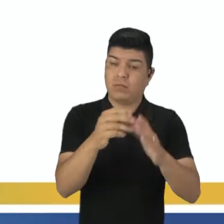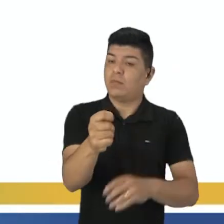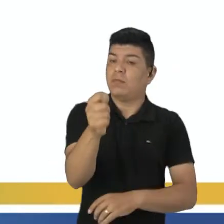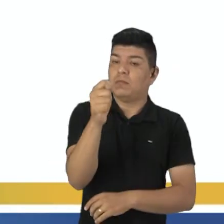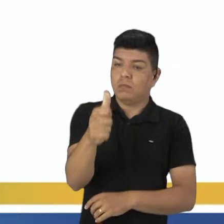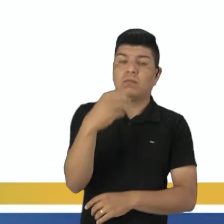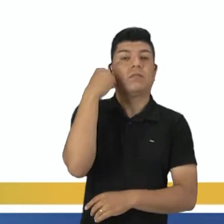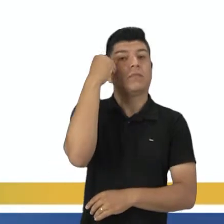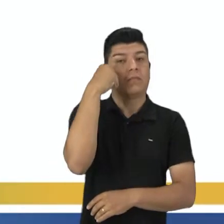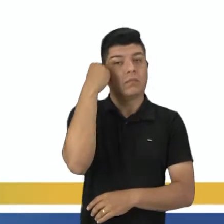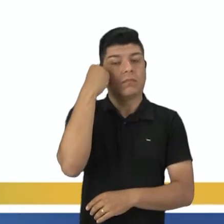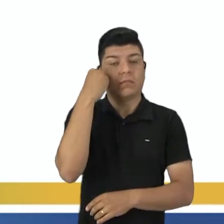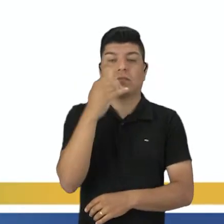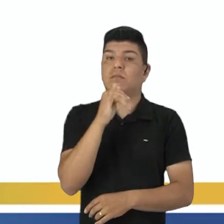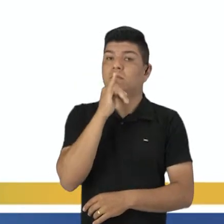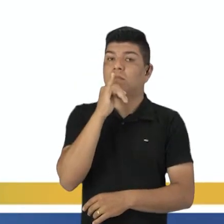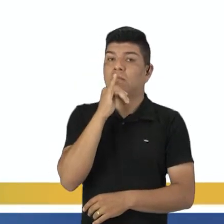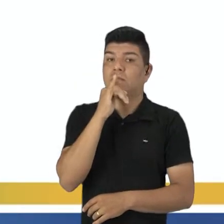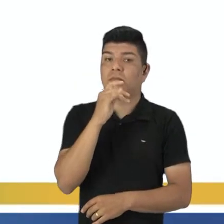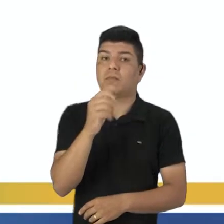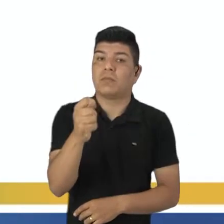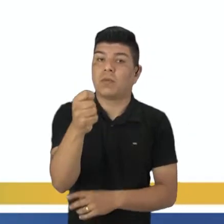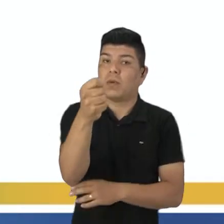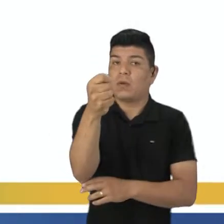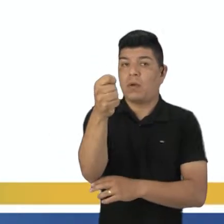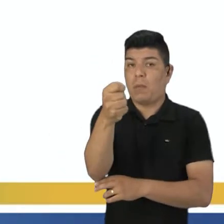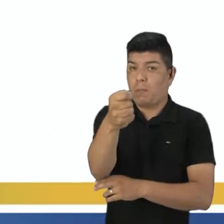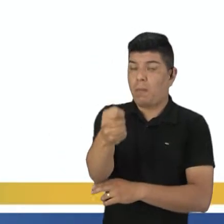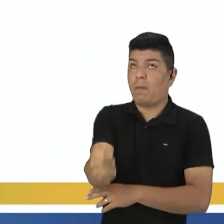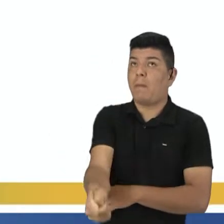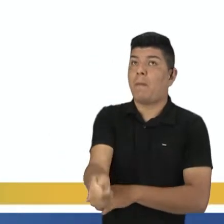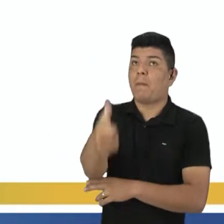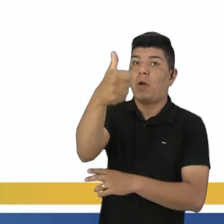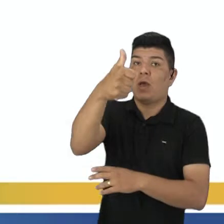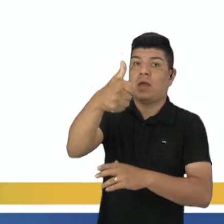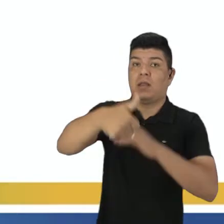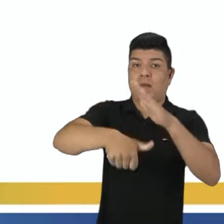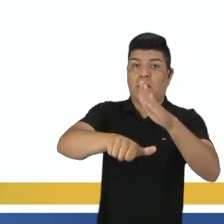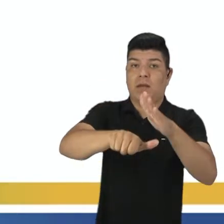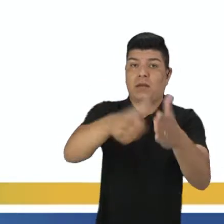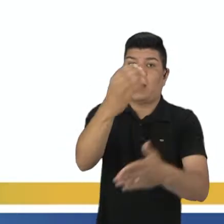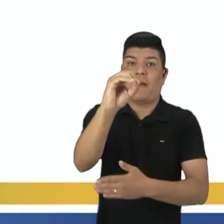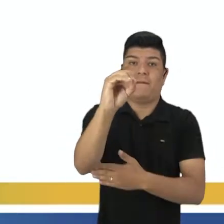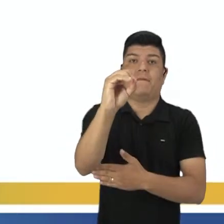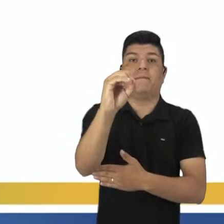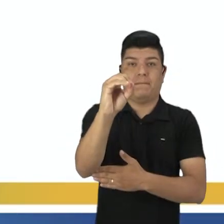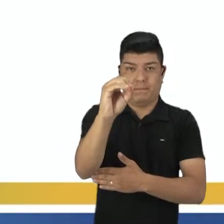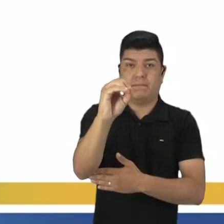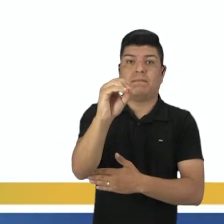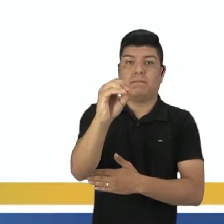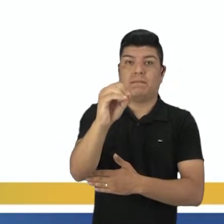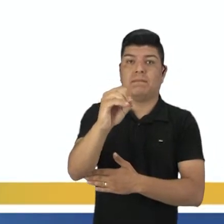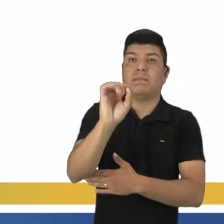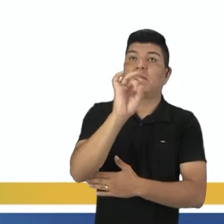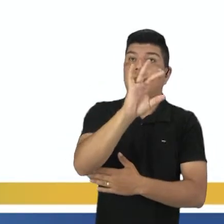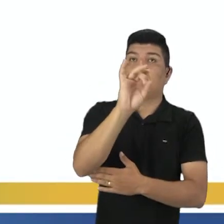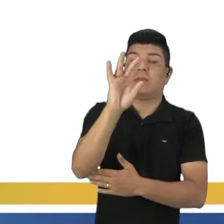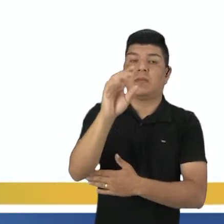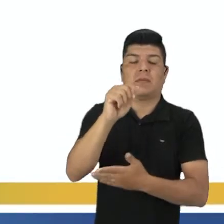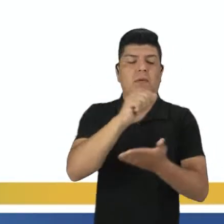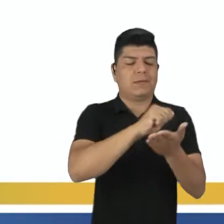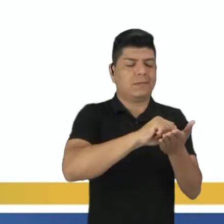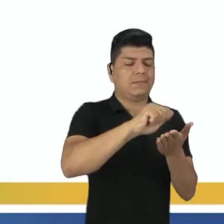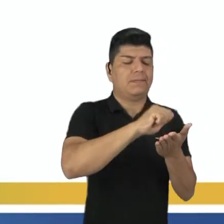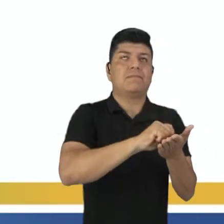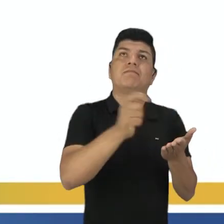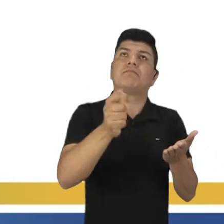esses experimentos. Por exemplo, você pode lançar essa moeda 10 vezes, né, para cima, e em cada lançamento aí você anotar